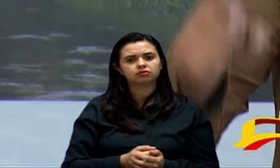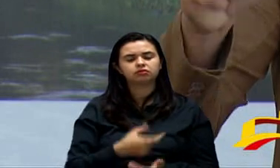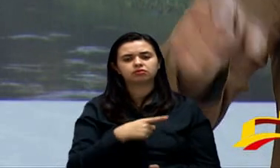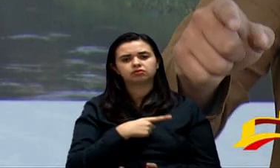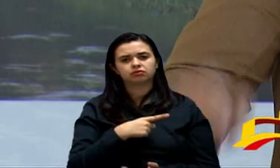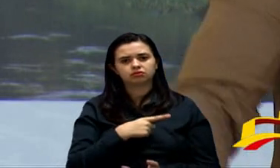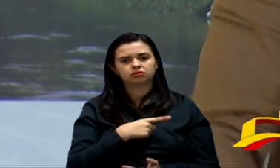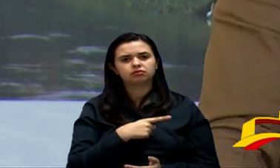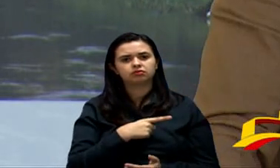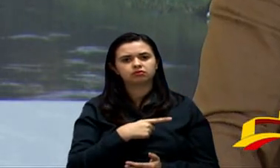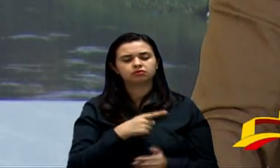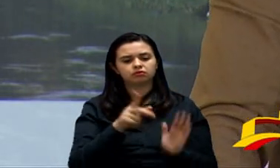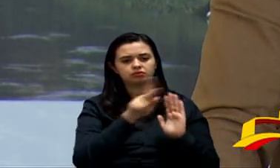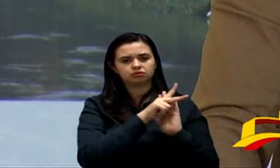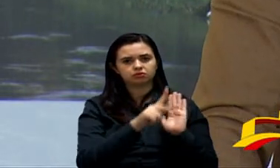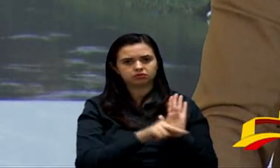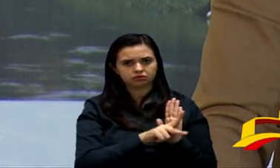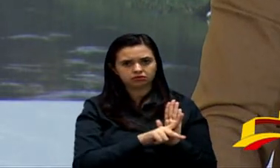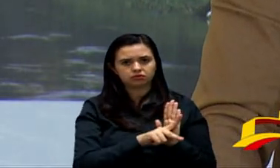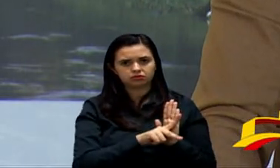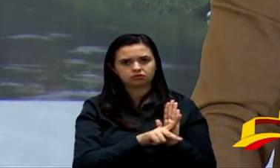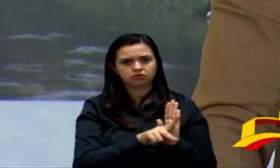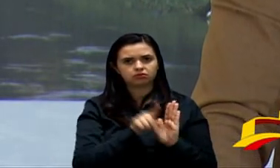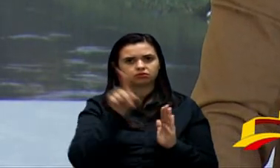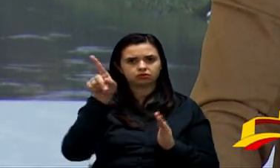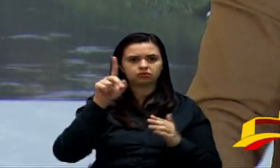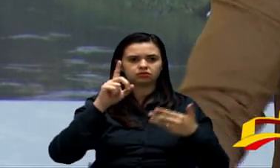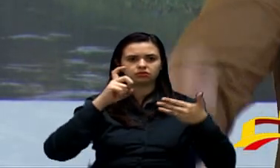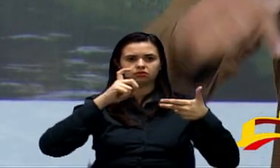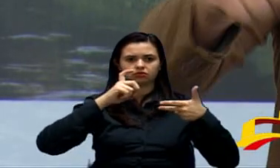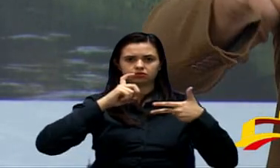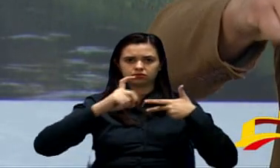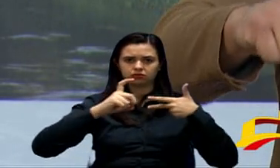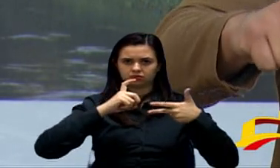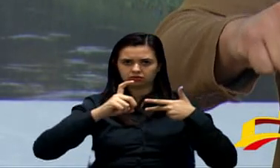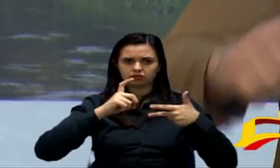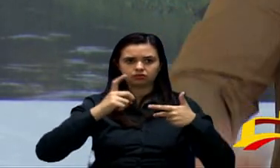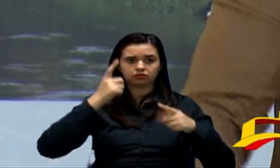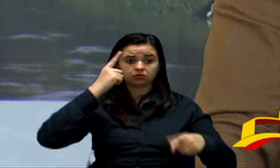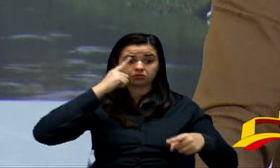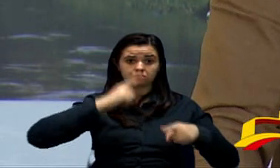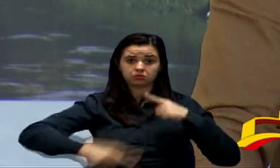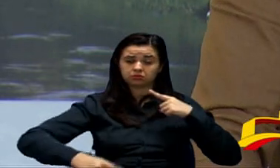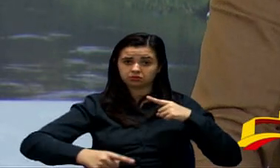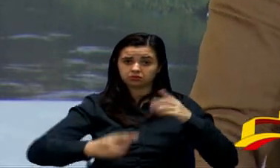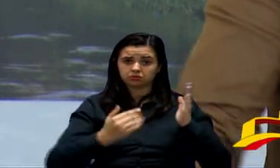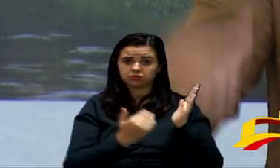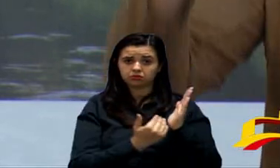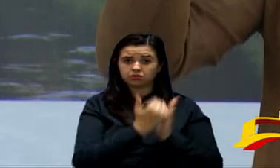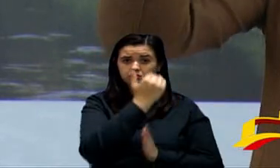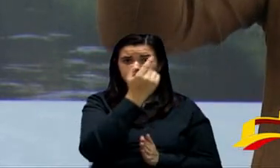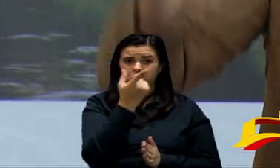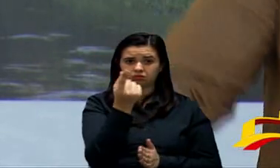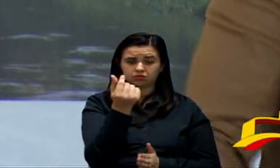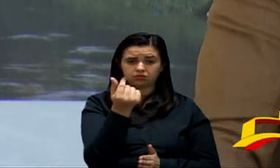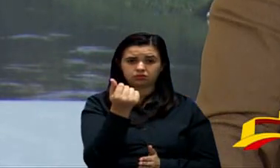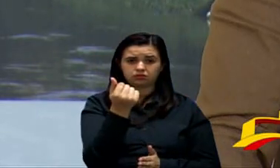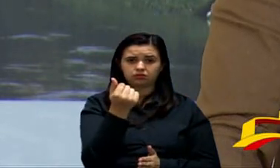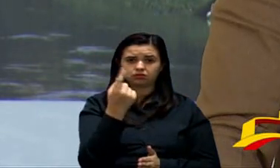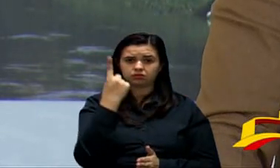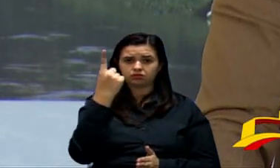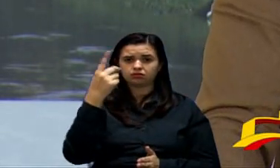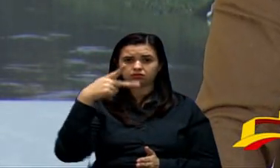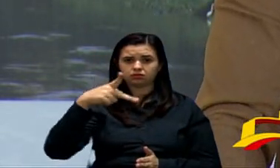Eu tenho um projeto aqui que proíbe o executivo de aumentar o IPTU de toda a cidade, baseado exclusivamente em imagens aéreas. É